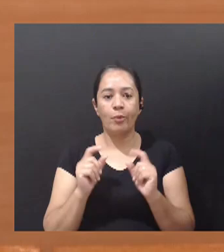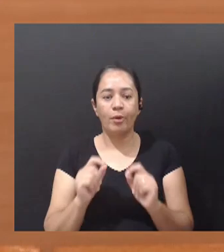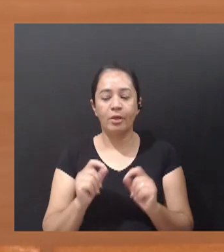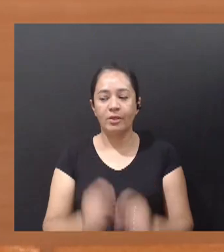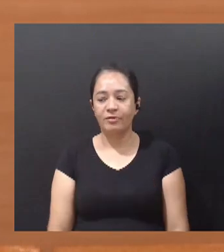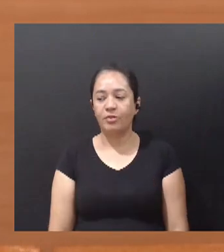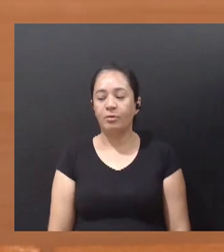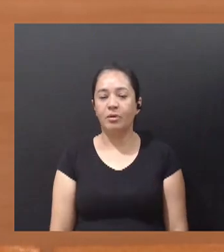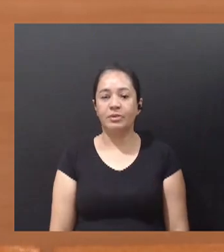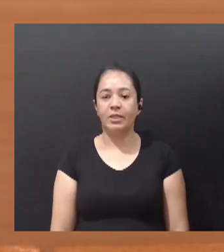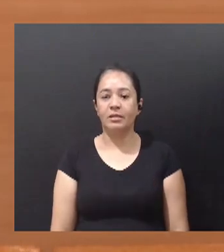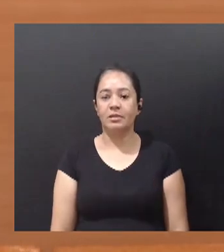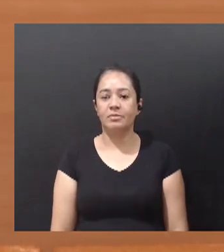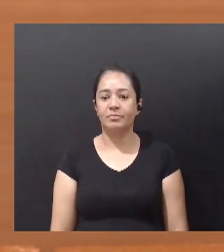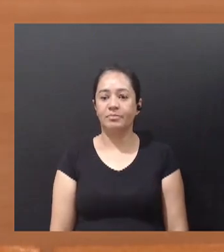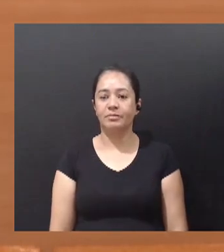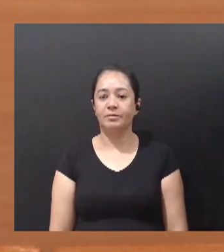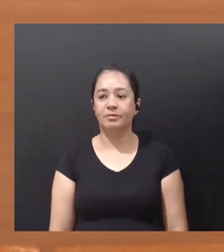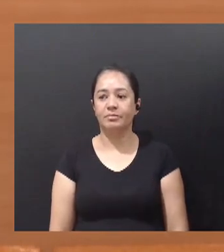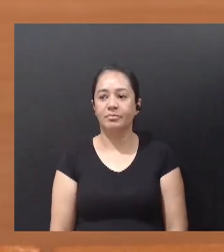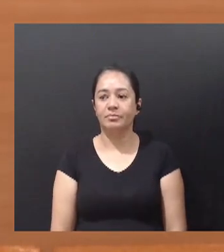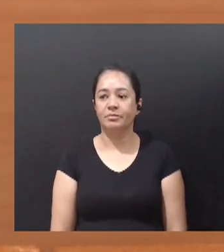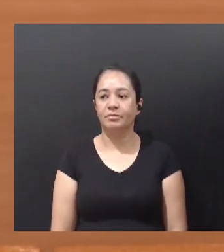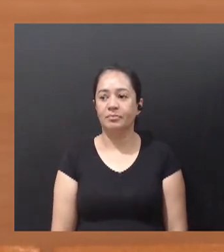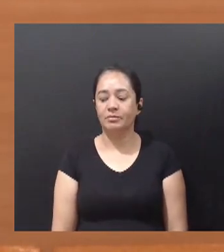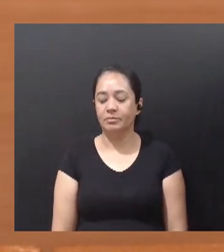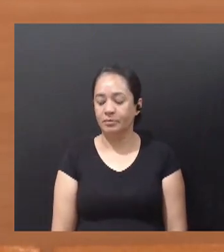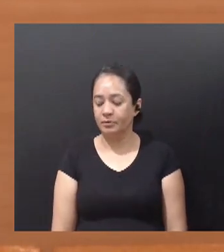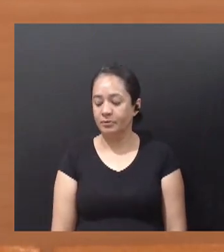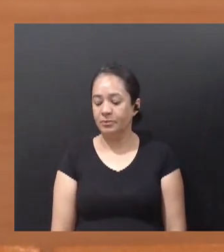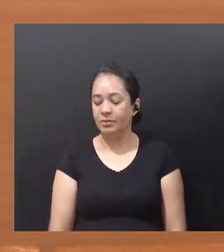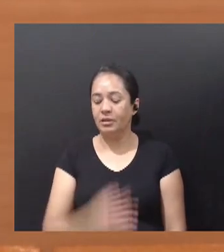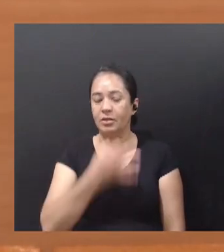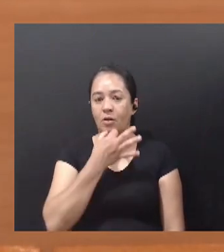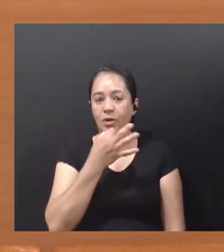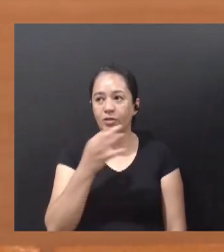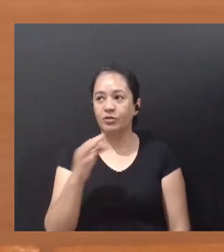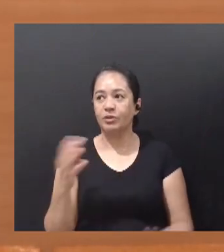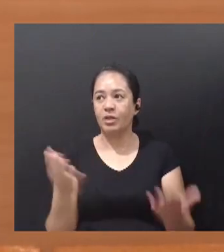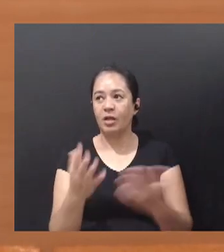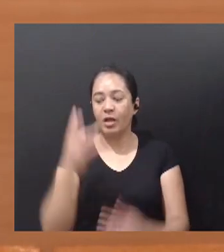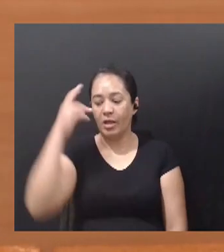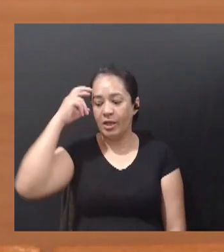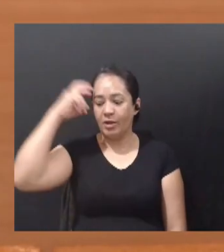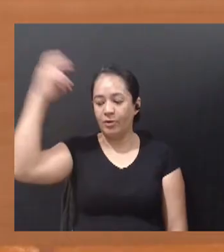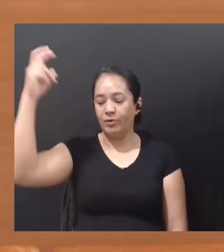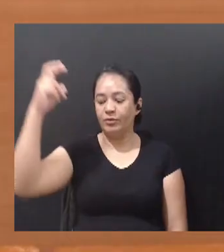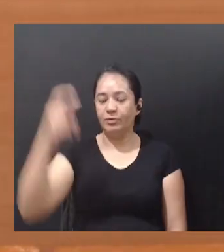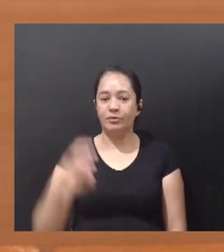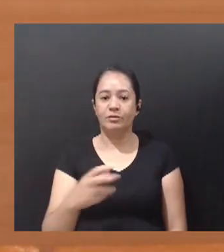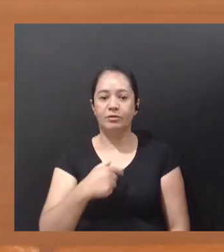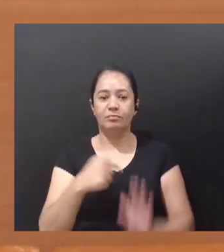questão identitária. Eu acho que a cultura me apresentou um mundo